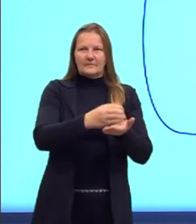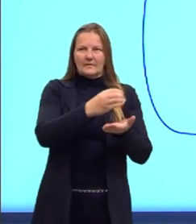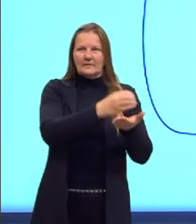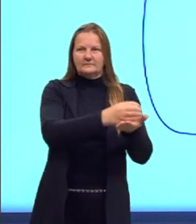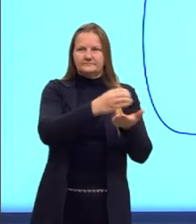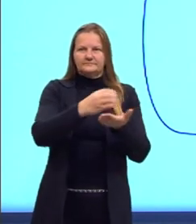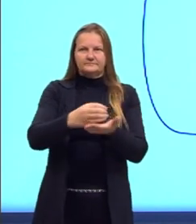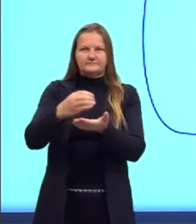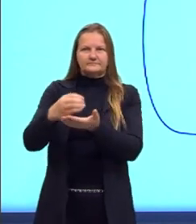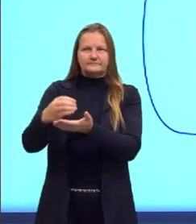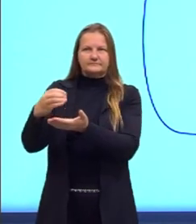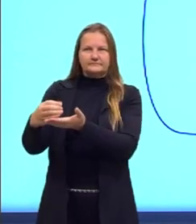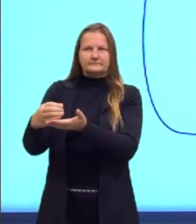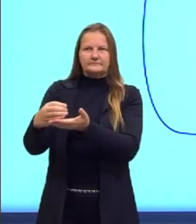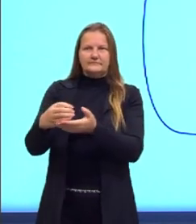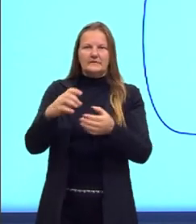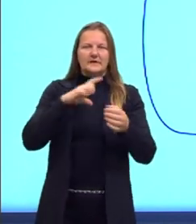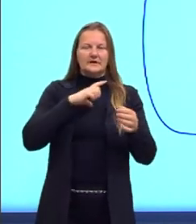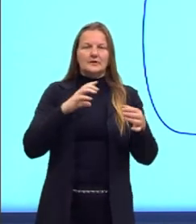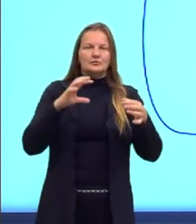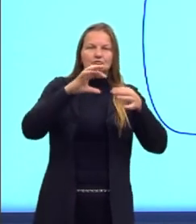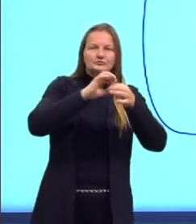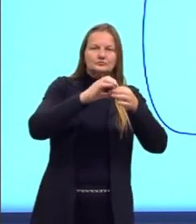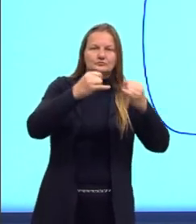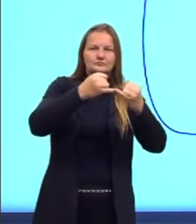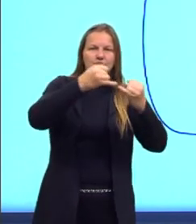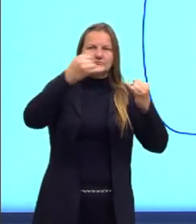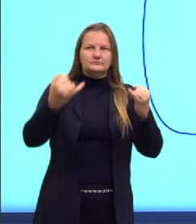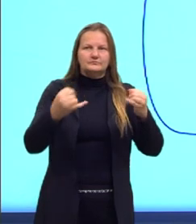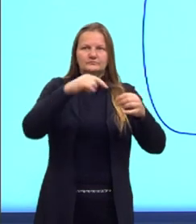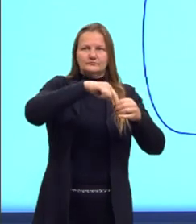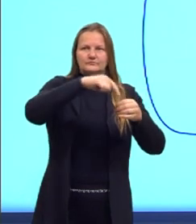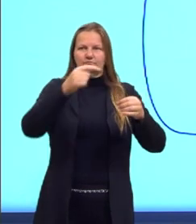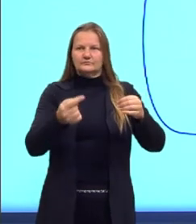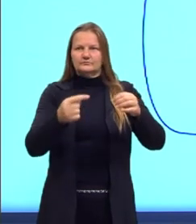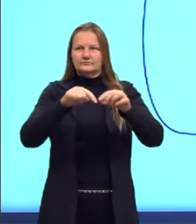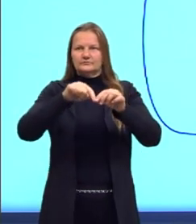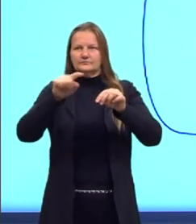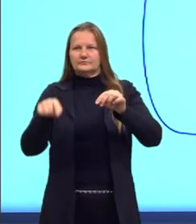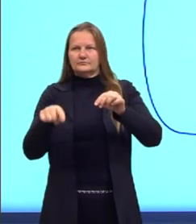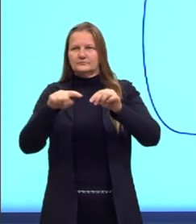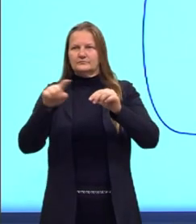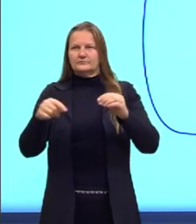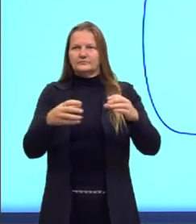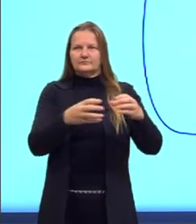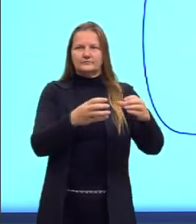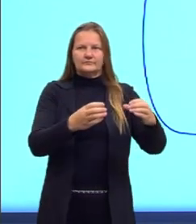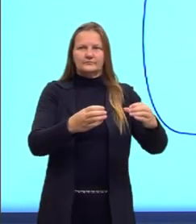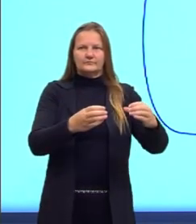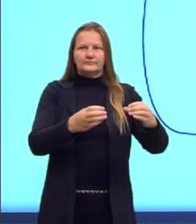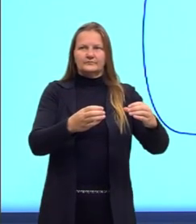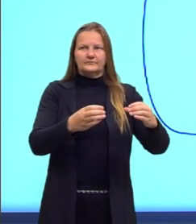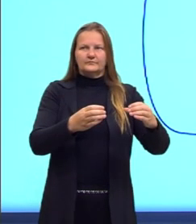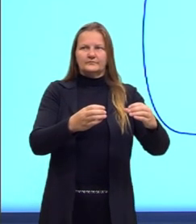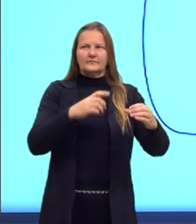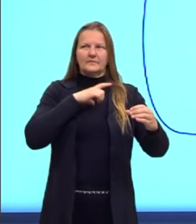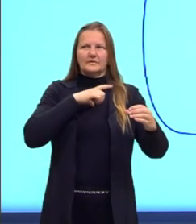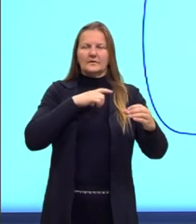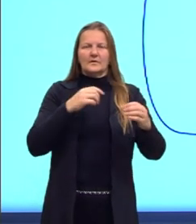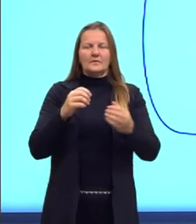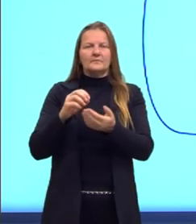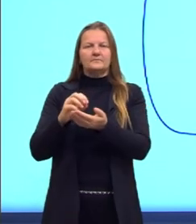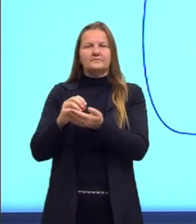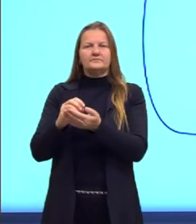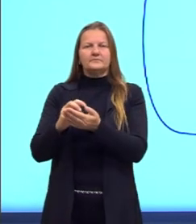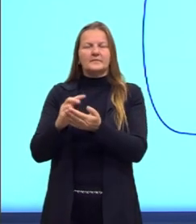a gente tem uma ligação né entre dois deles vejam que são iguais né e aqui a gente tem